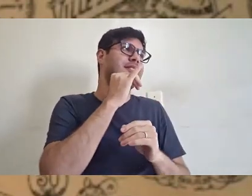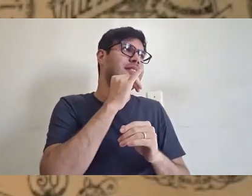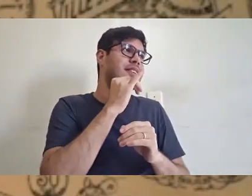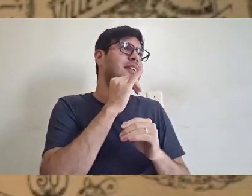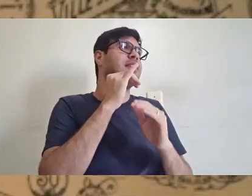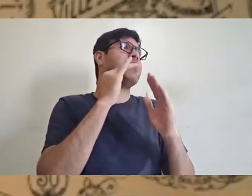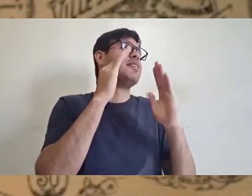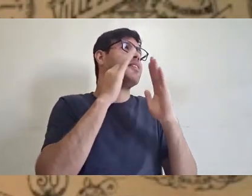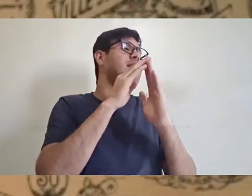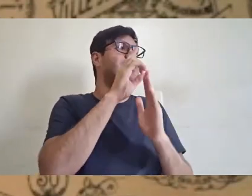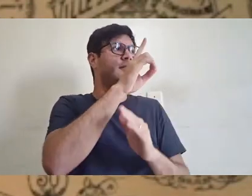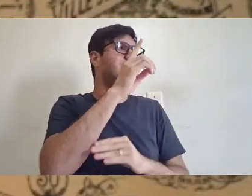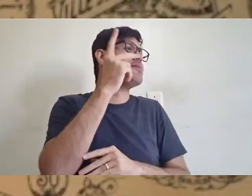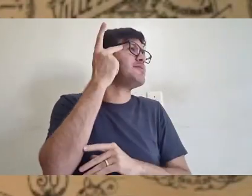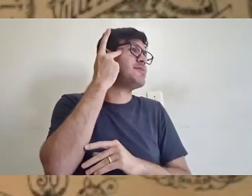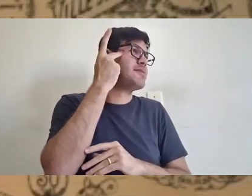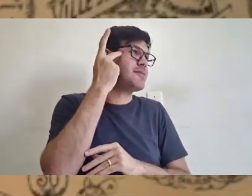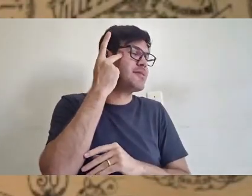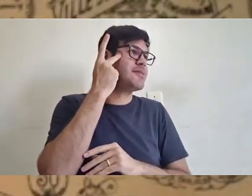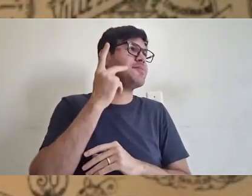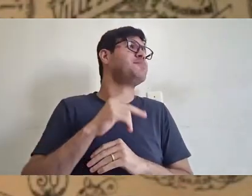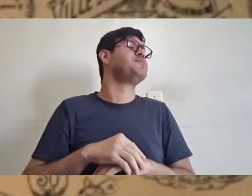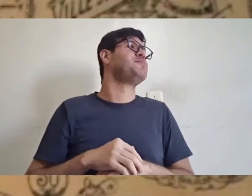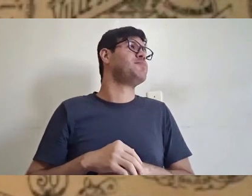São Francisco, estudando Direito, né?